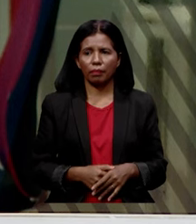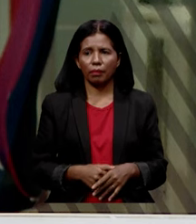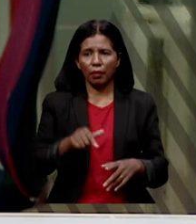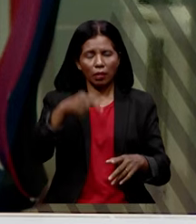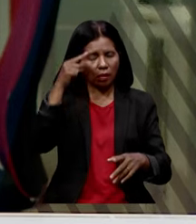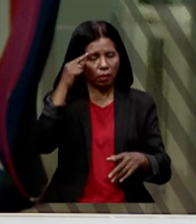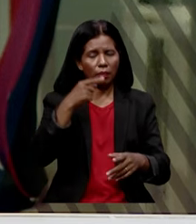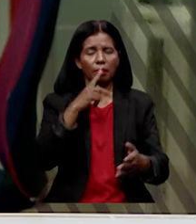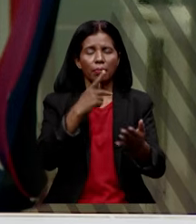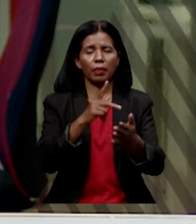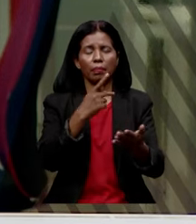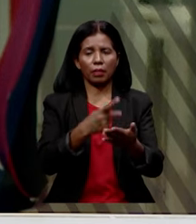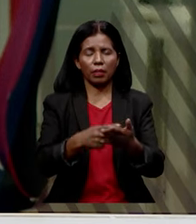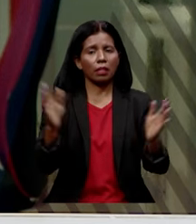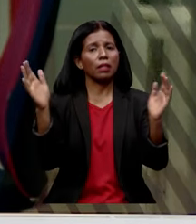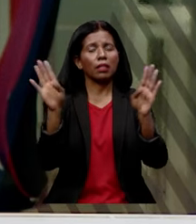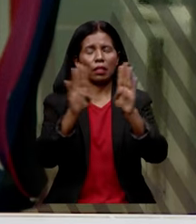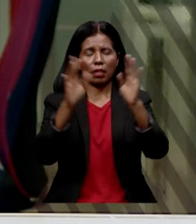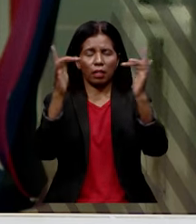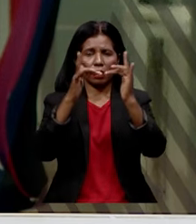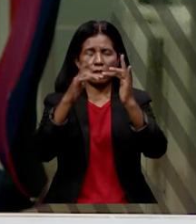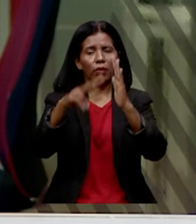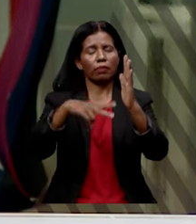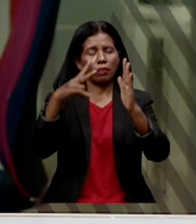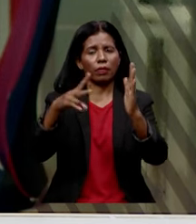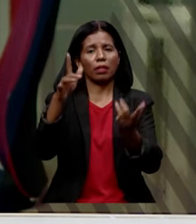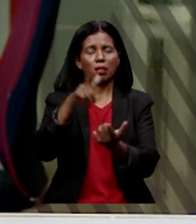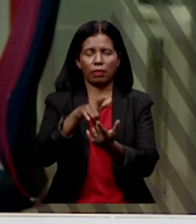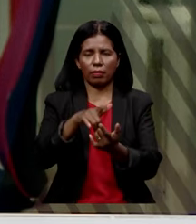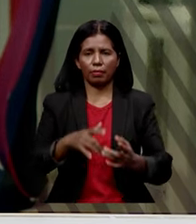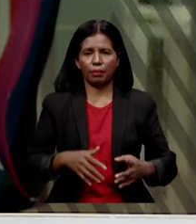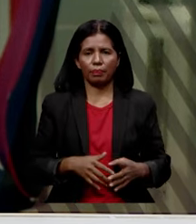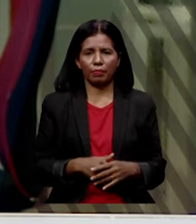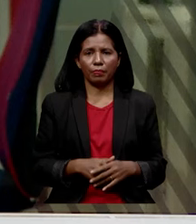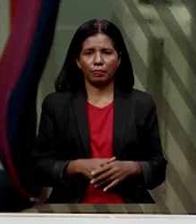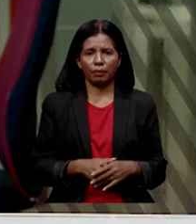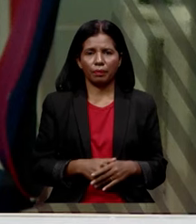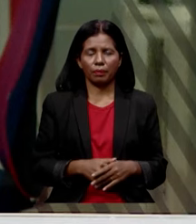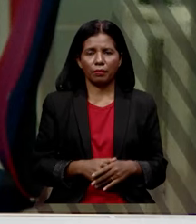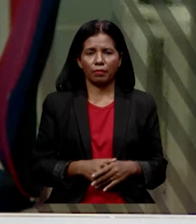O governo precisa atacar sítio internet ou forma orientação sexual.